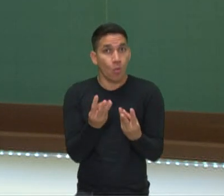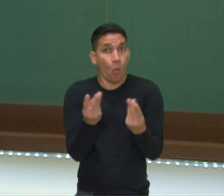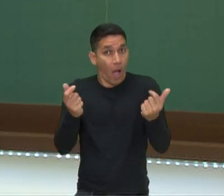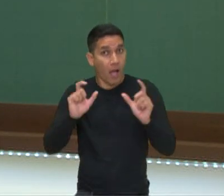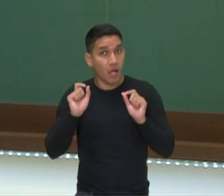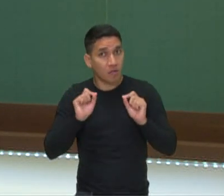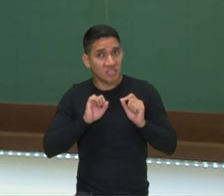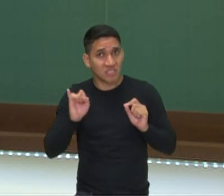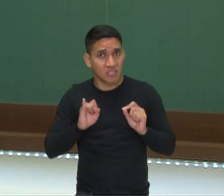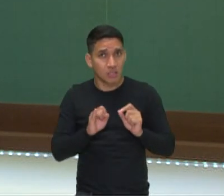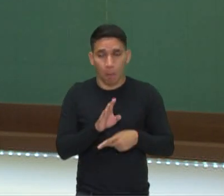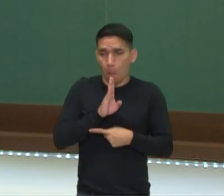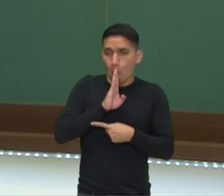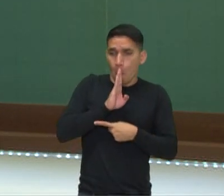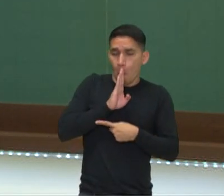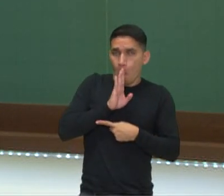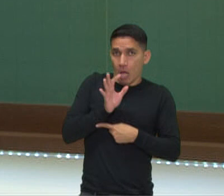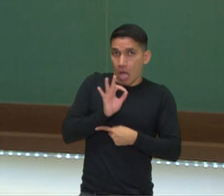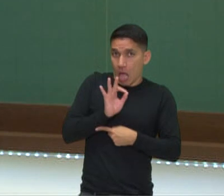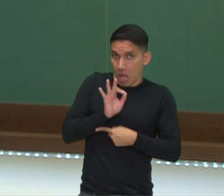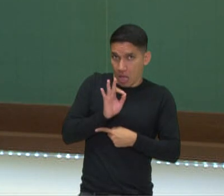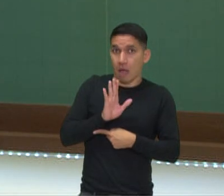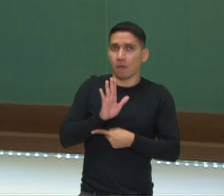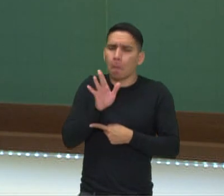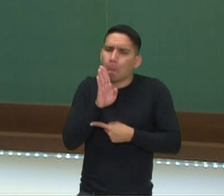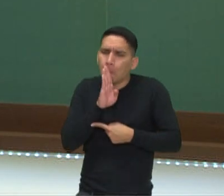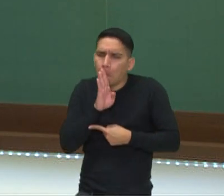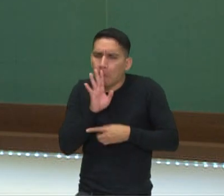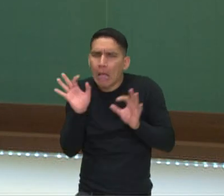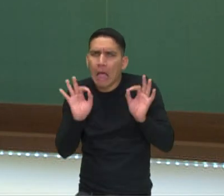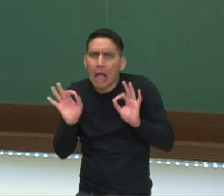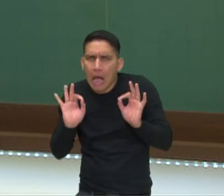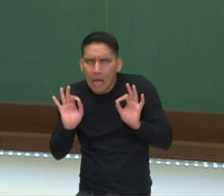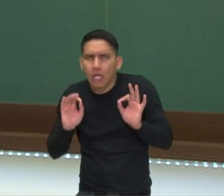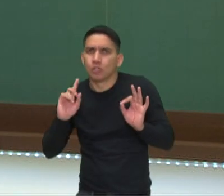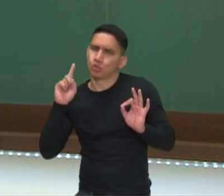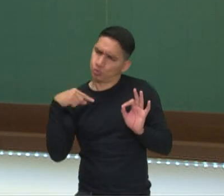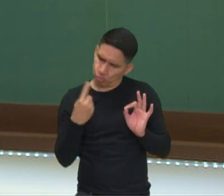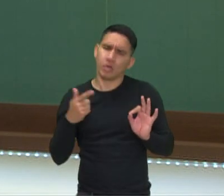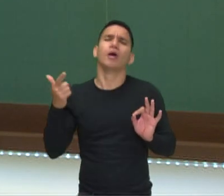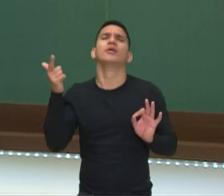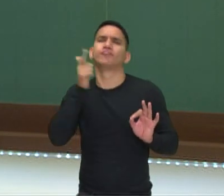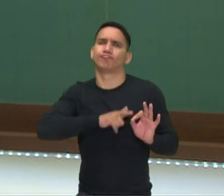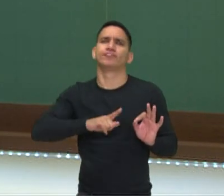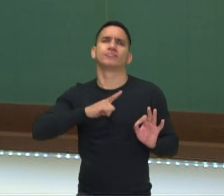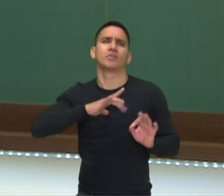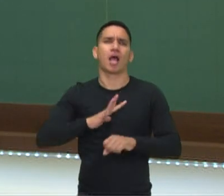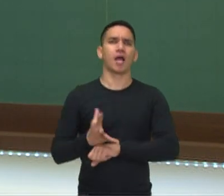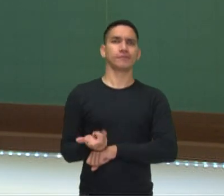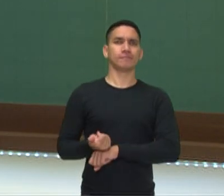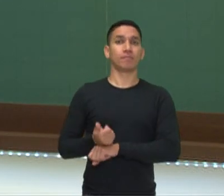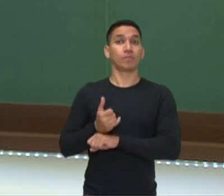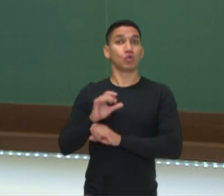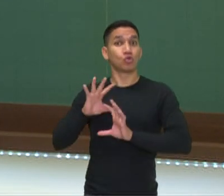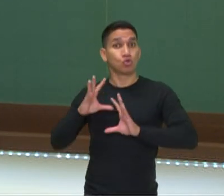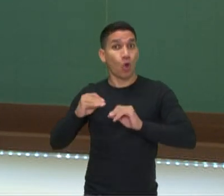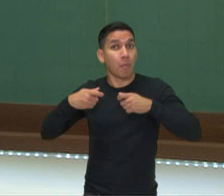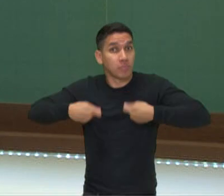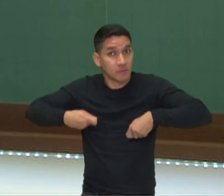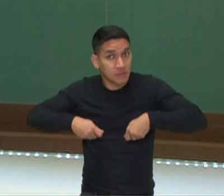talento esteja adormecido, nós temos talento. Todo mundo tem o seu talento, mas